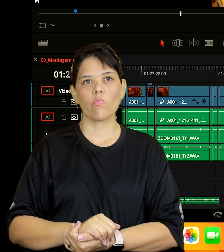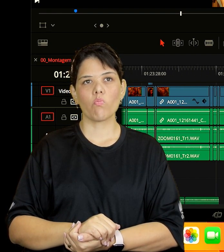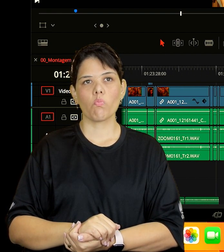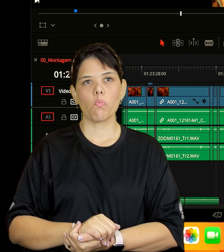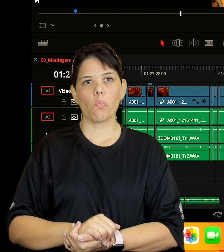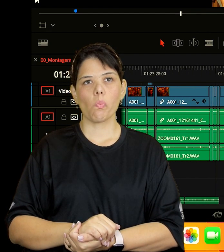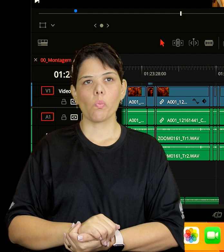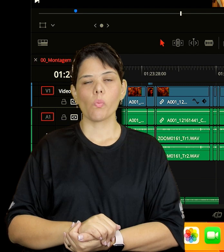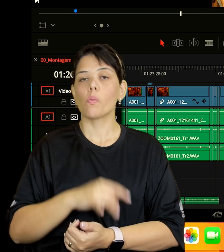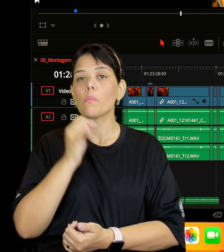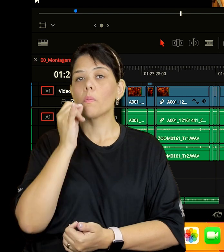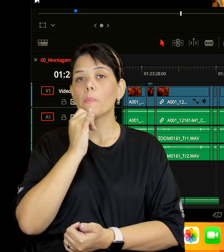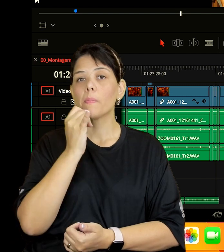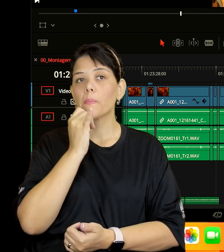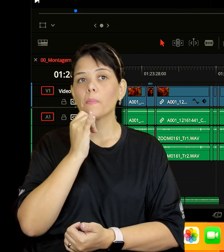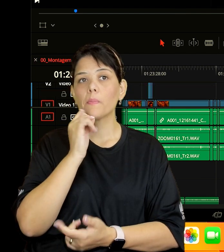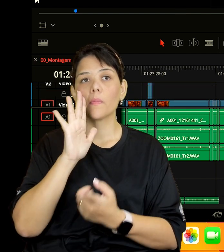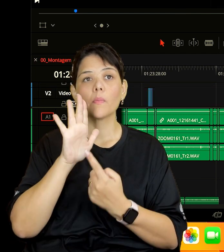deve ser aqui.